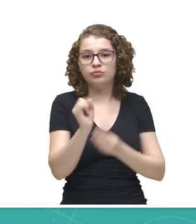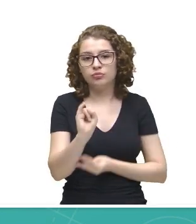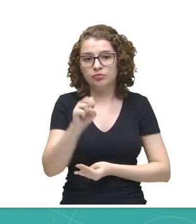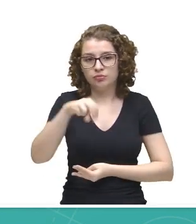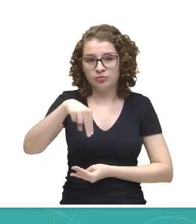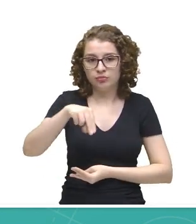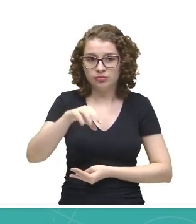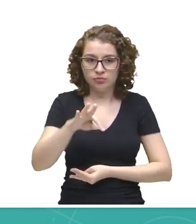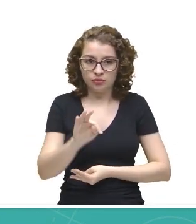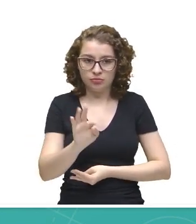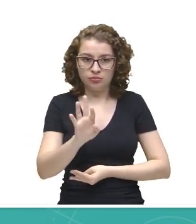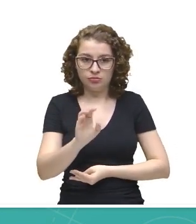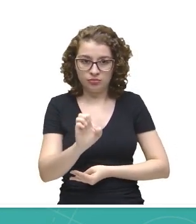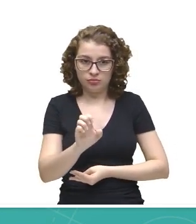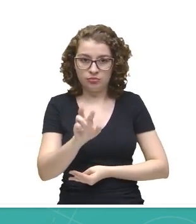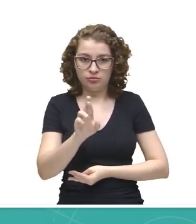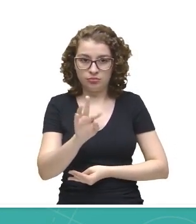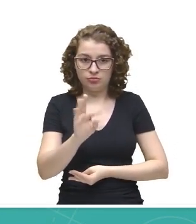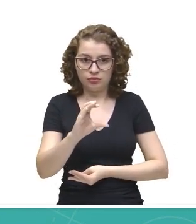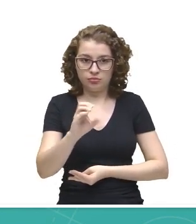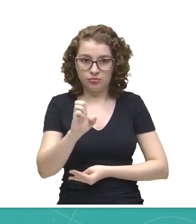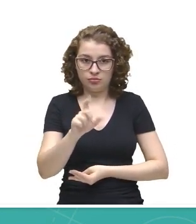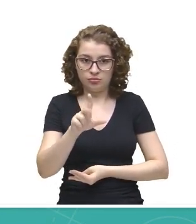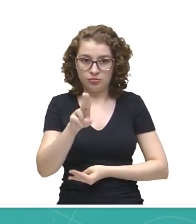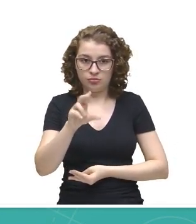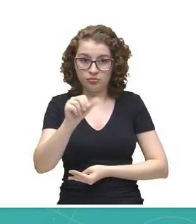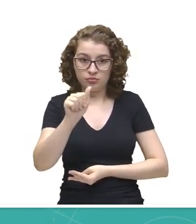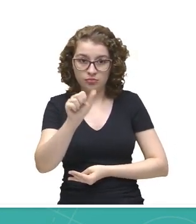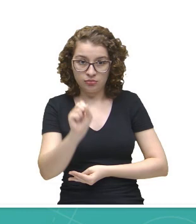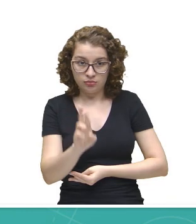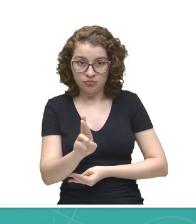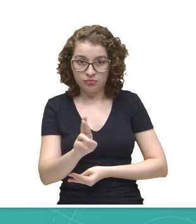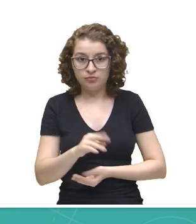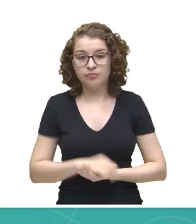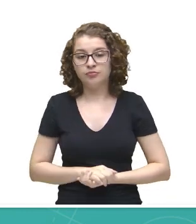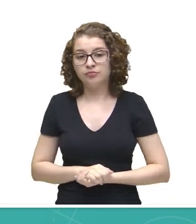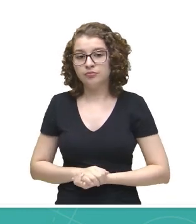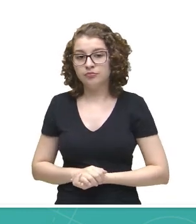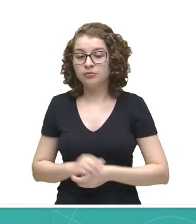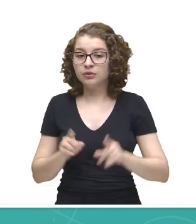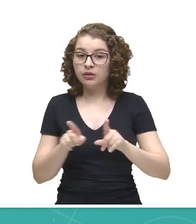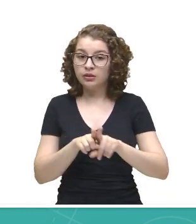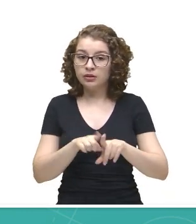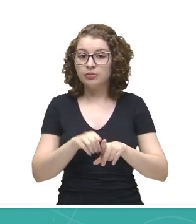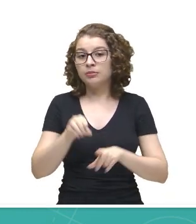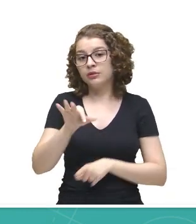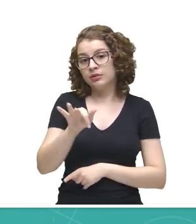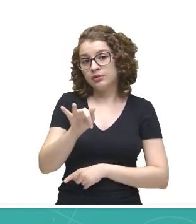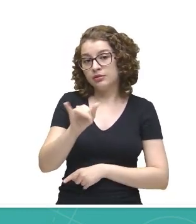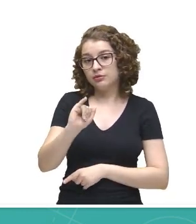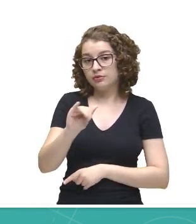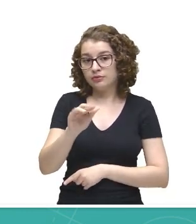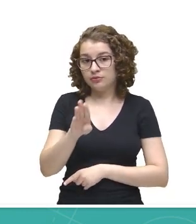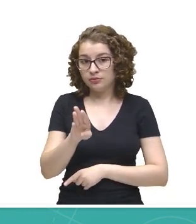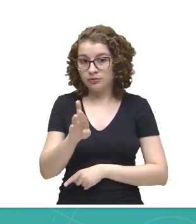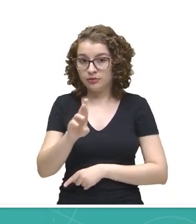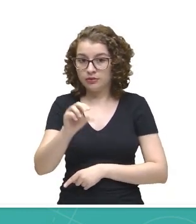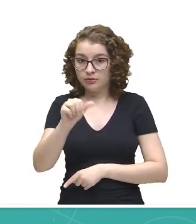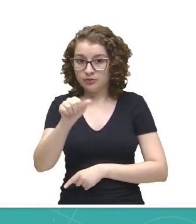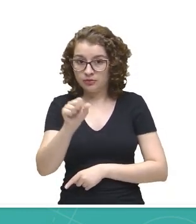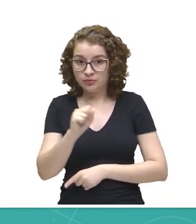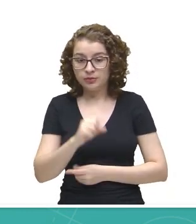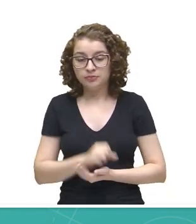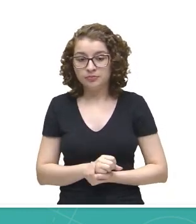fibra proteica que está presente também na constituição dessas substâncias, tá? Então, as células do tecido conjuntivo